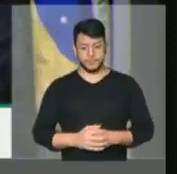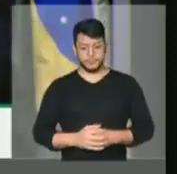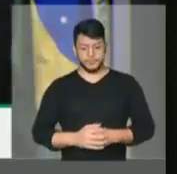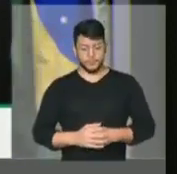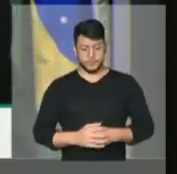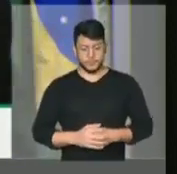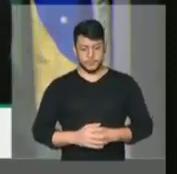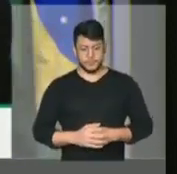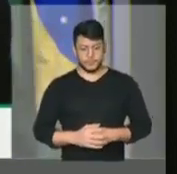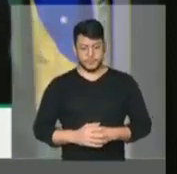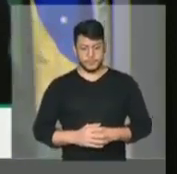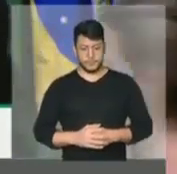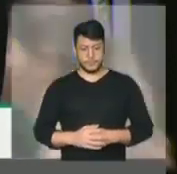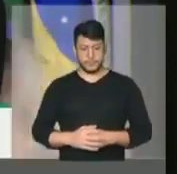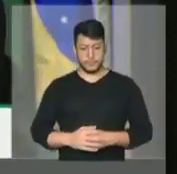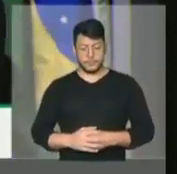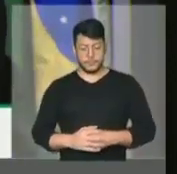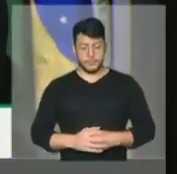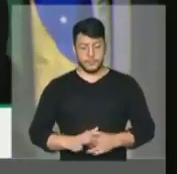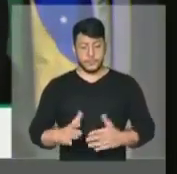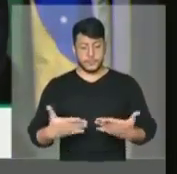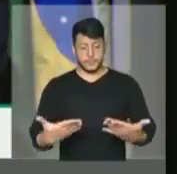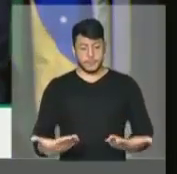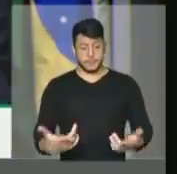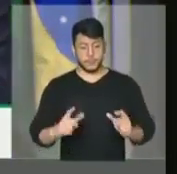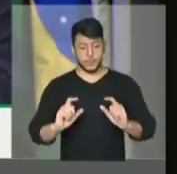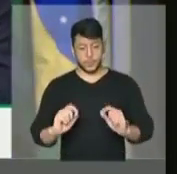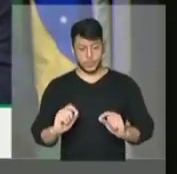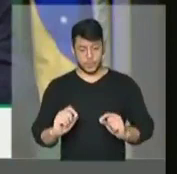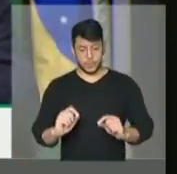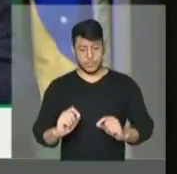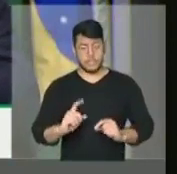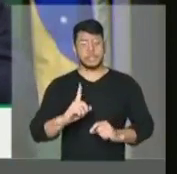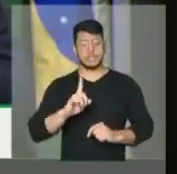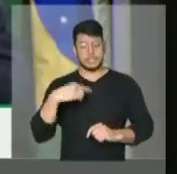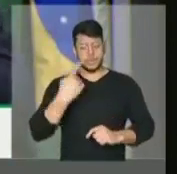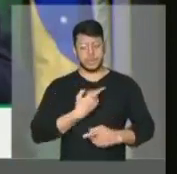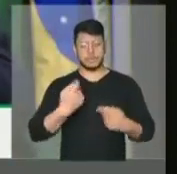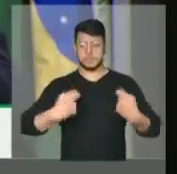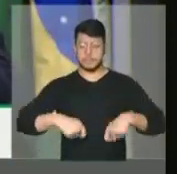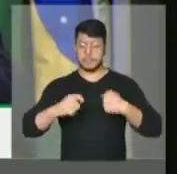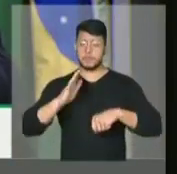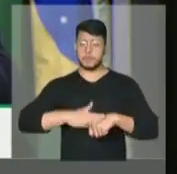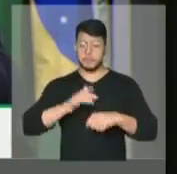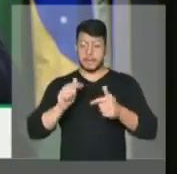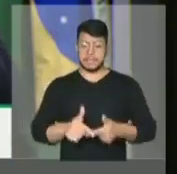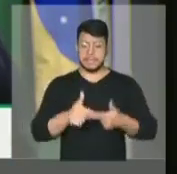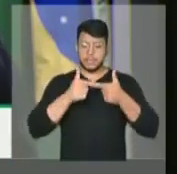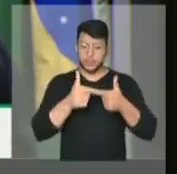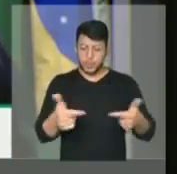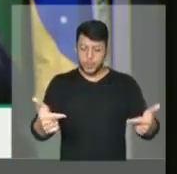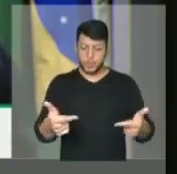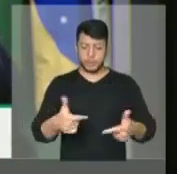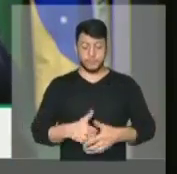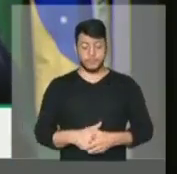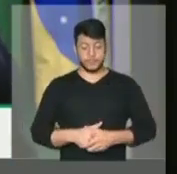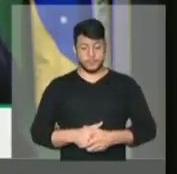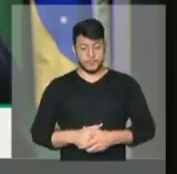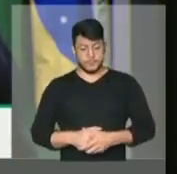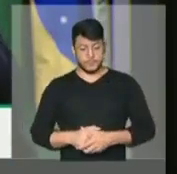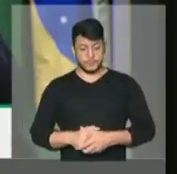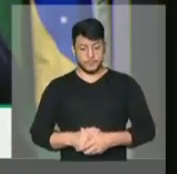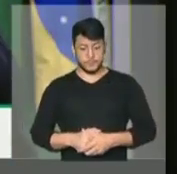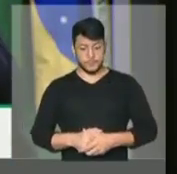nós. Atitude. Muito ainda se precisa fazer e avançar. Essa casa